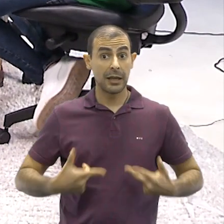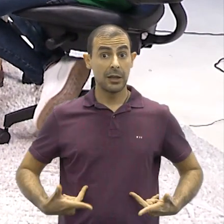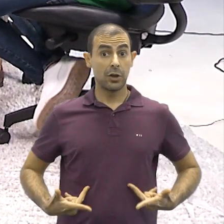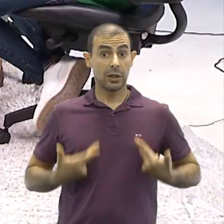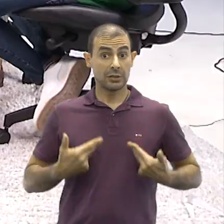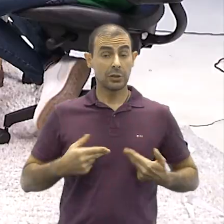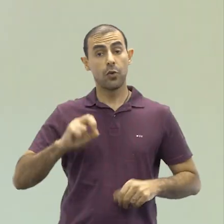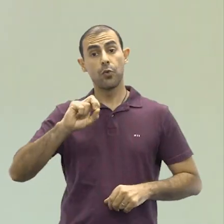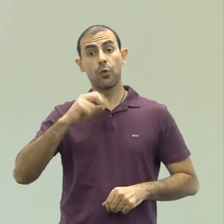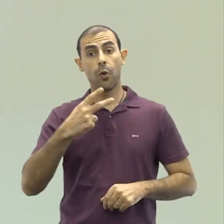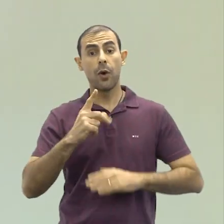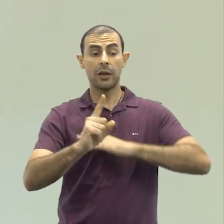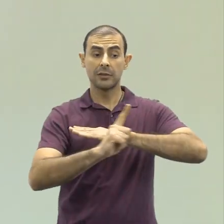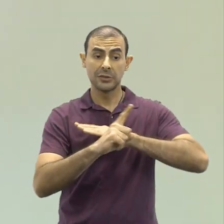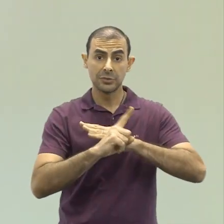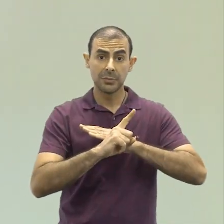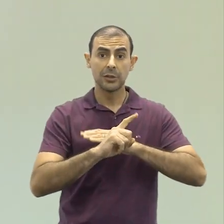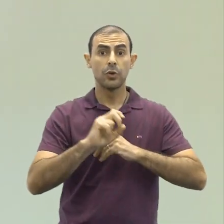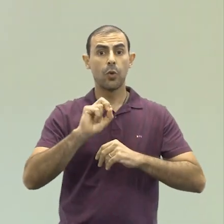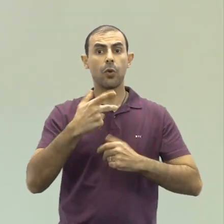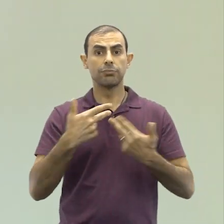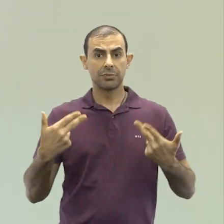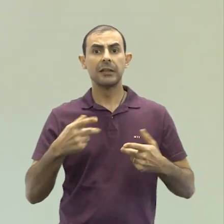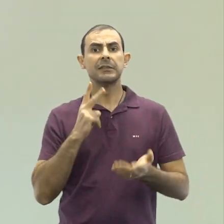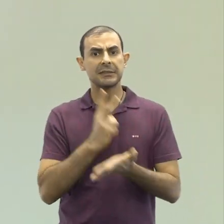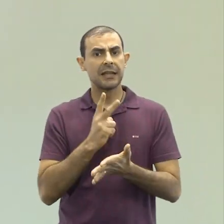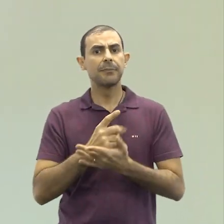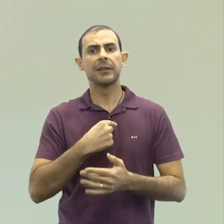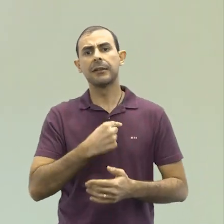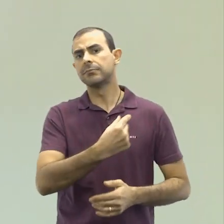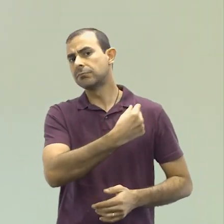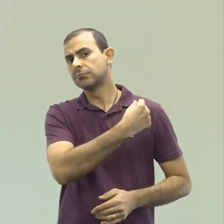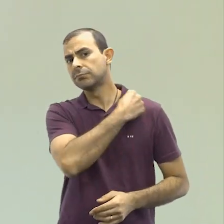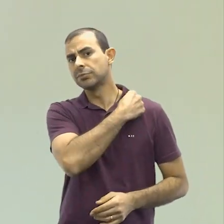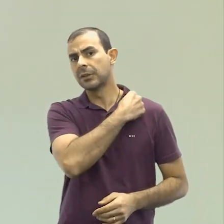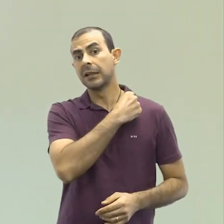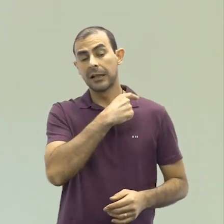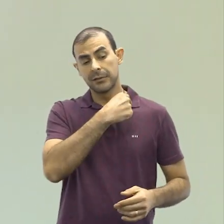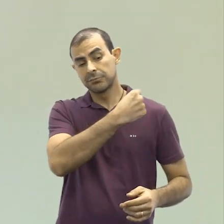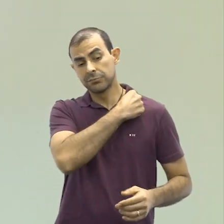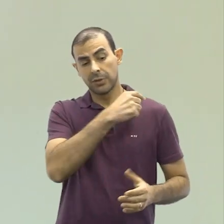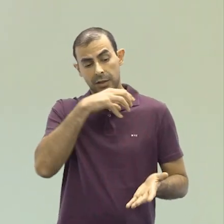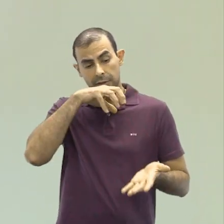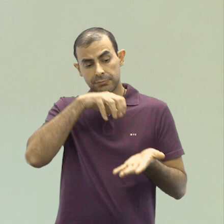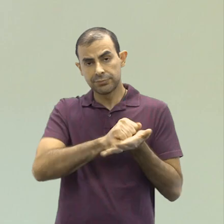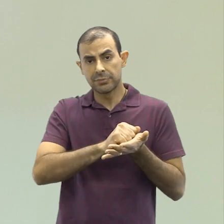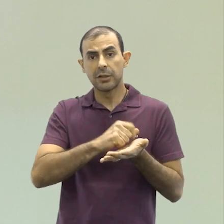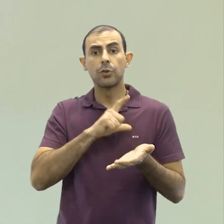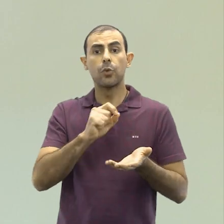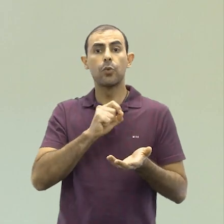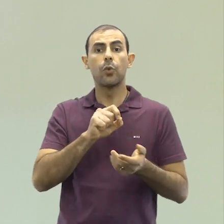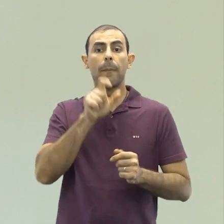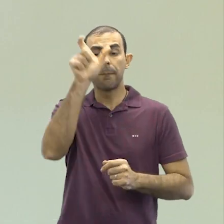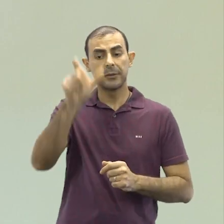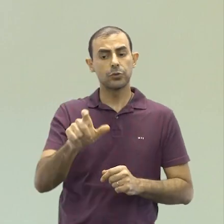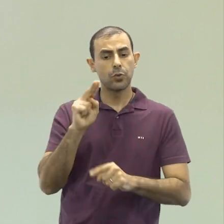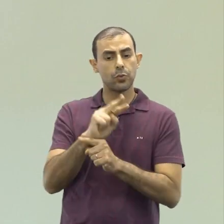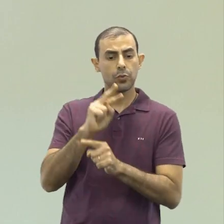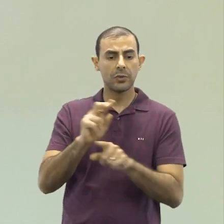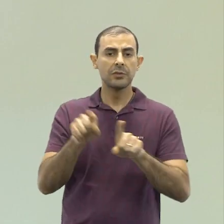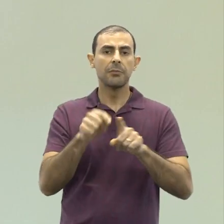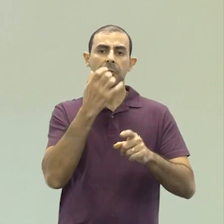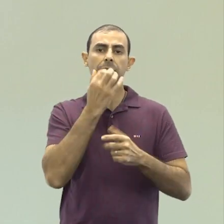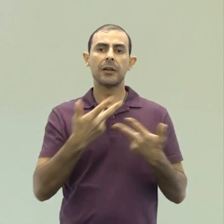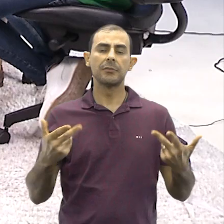ou consulta, ou encaminhamento para federal, eles são microchipados. Então, ali já é atribuído todos os dados ao microchip do tutor e do animal,